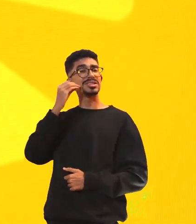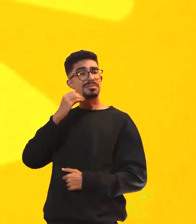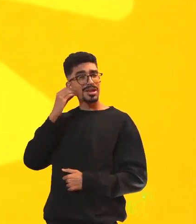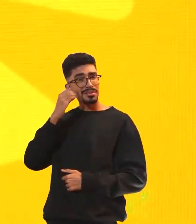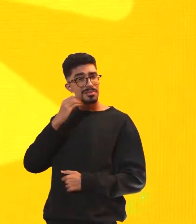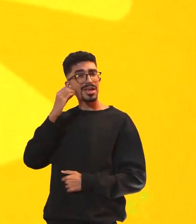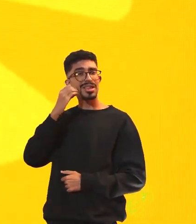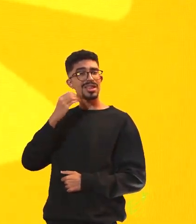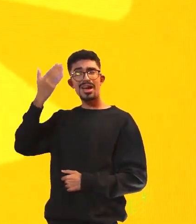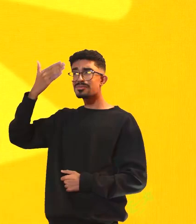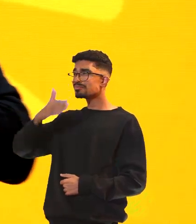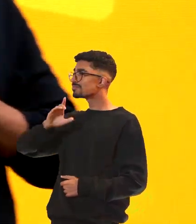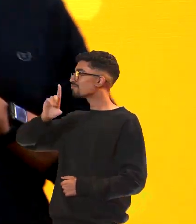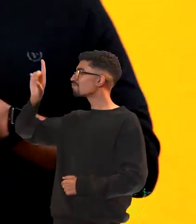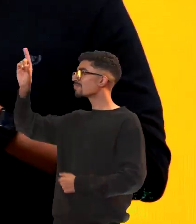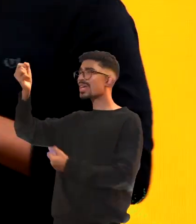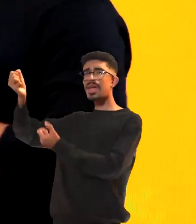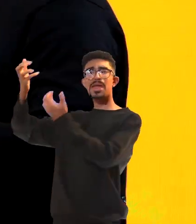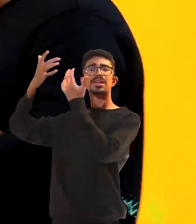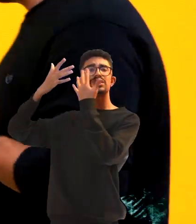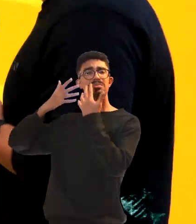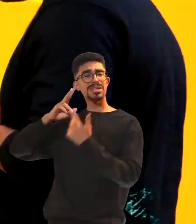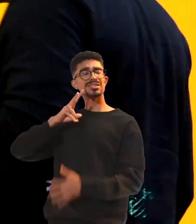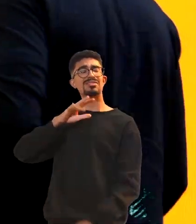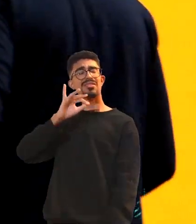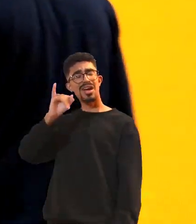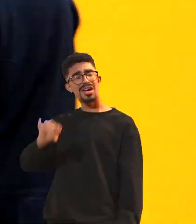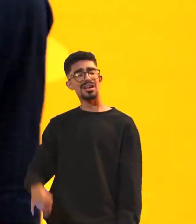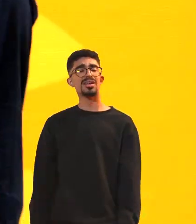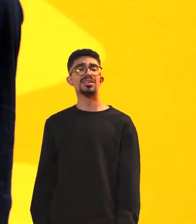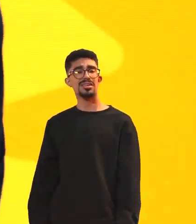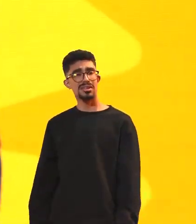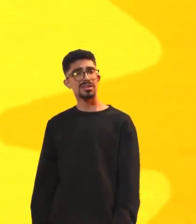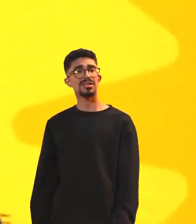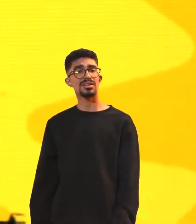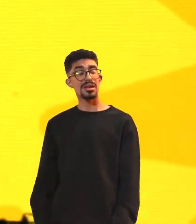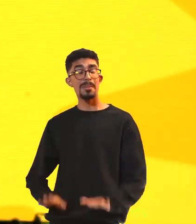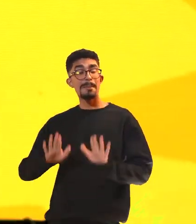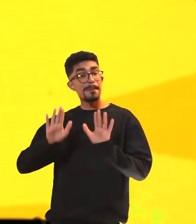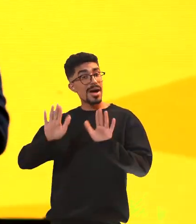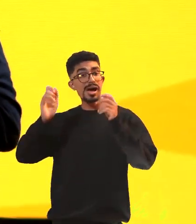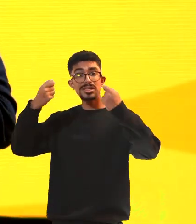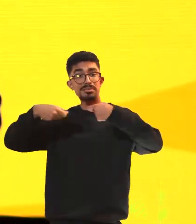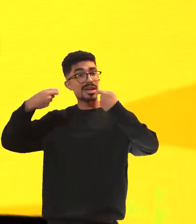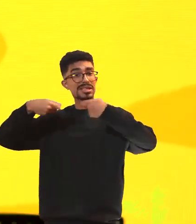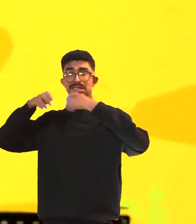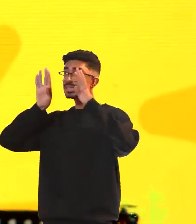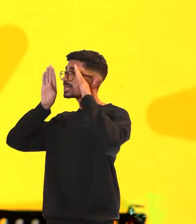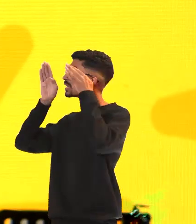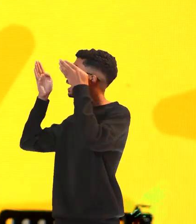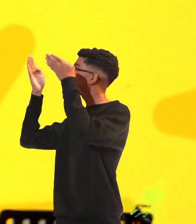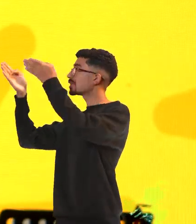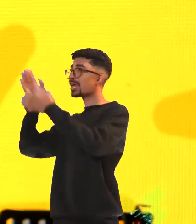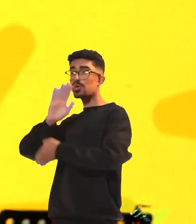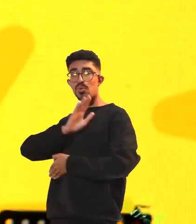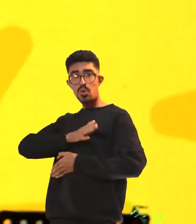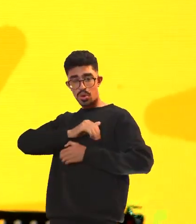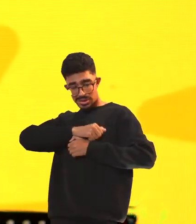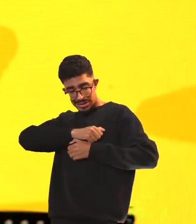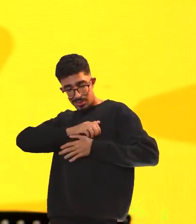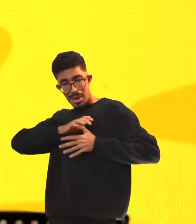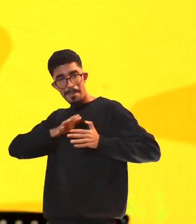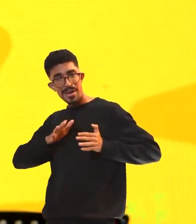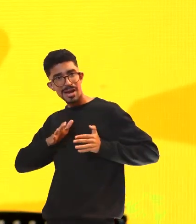dele. Tem muito mais para você viver, se você estiver atento, se você estiver sensível e cortar